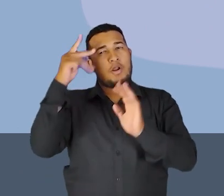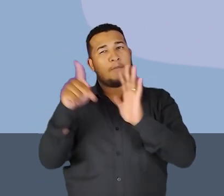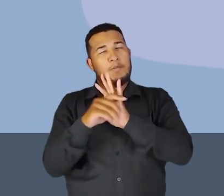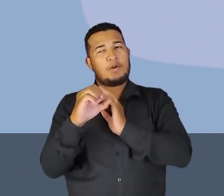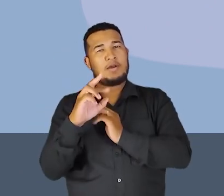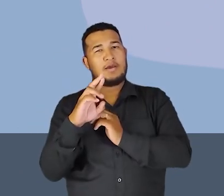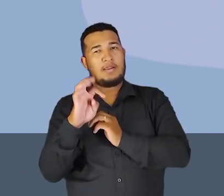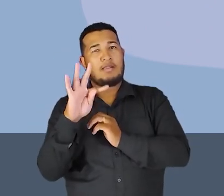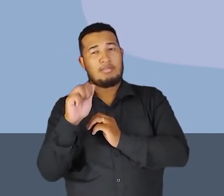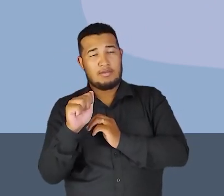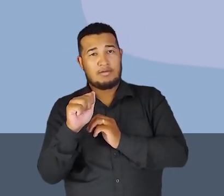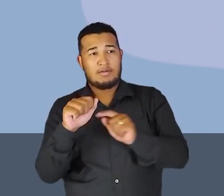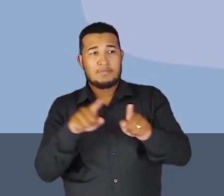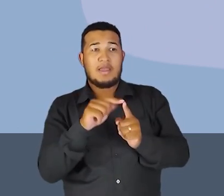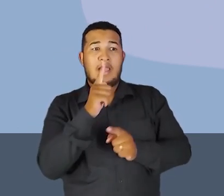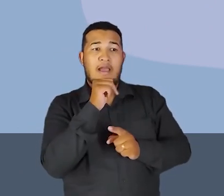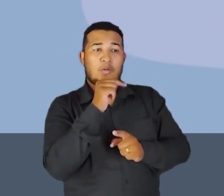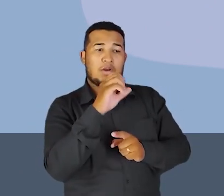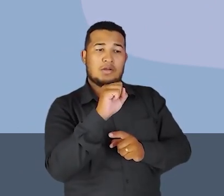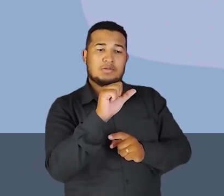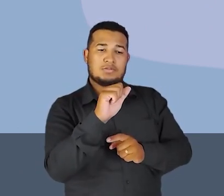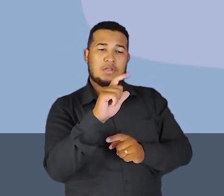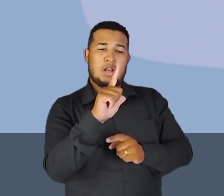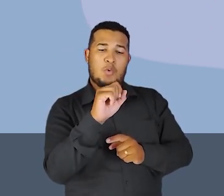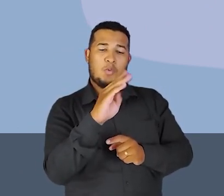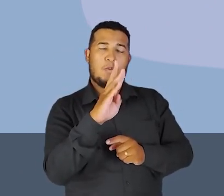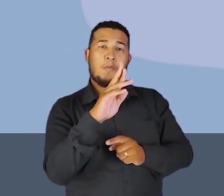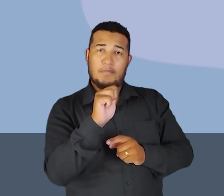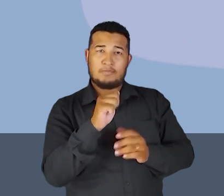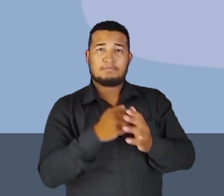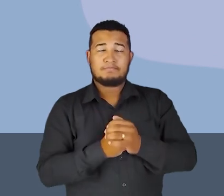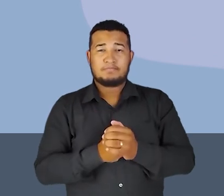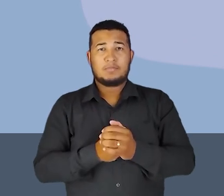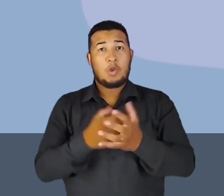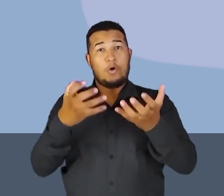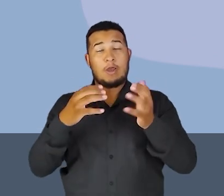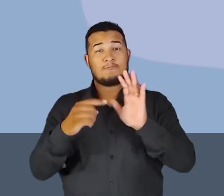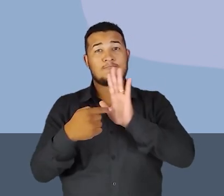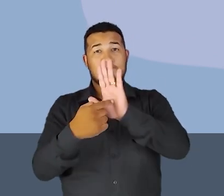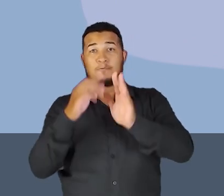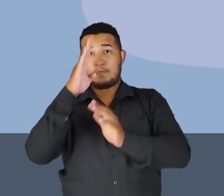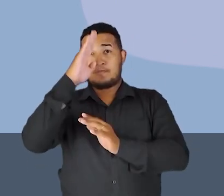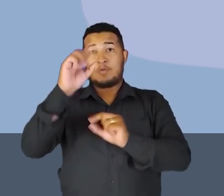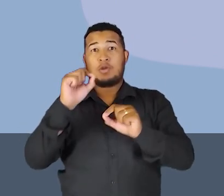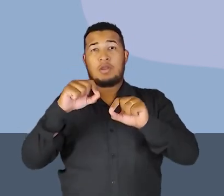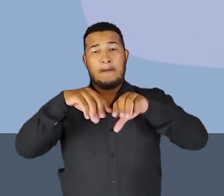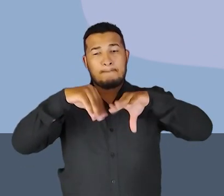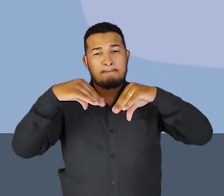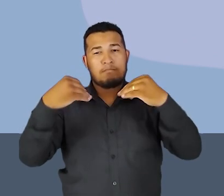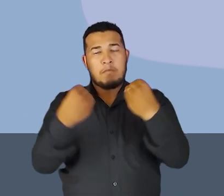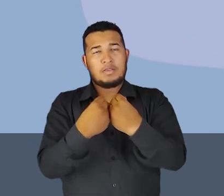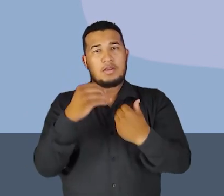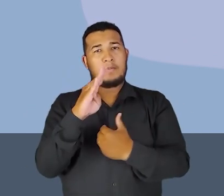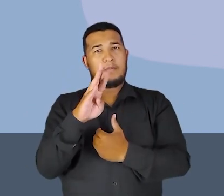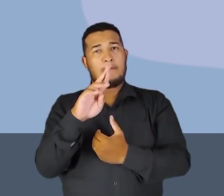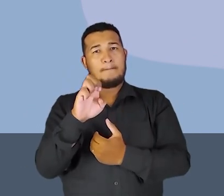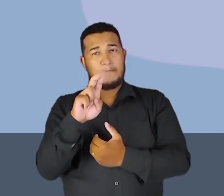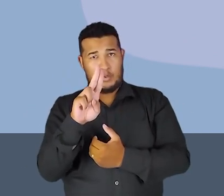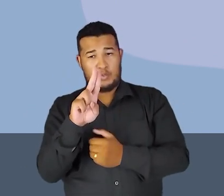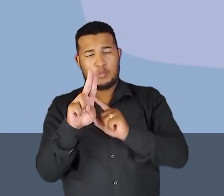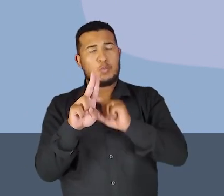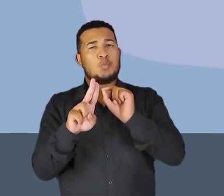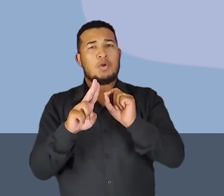Creta, Água Salobra e Guananira. E eu coloco em destaque para você A Panelinha de Breu. A